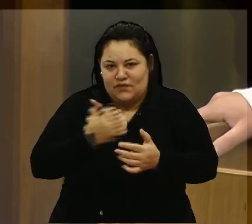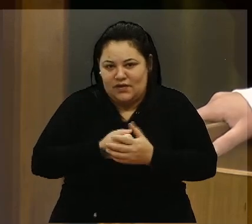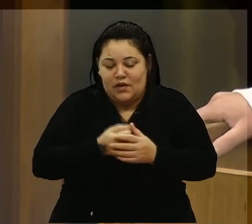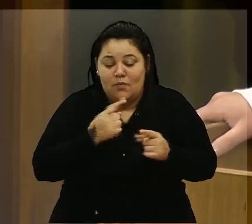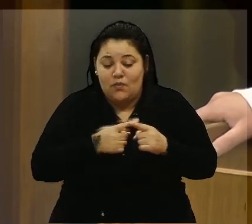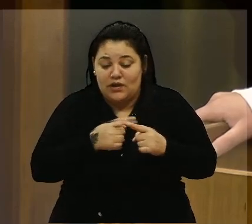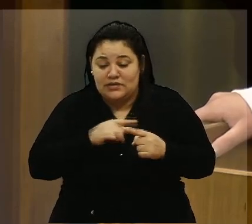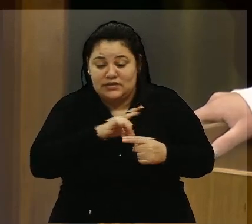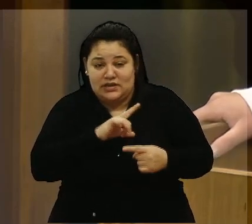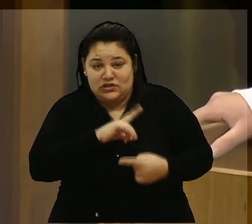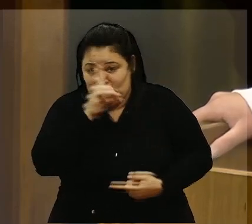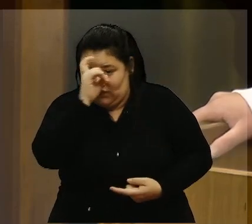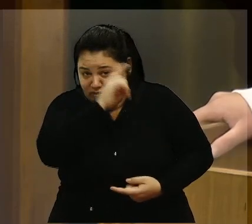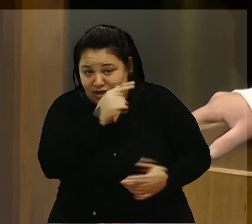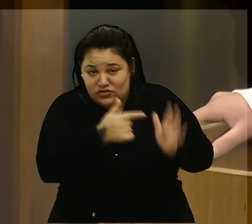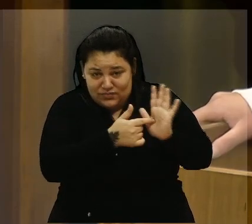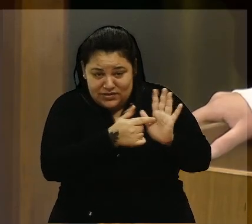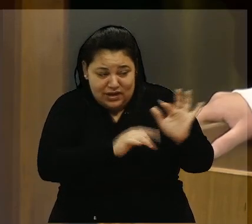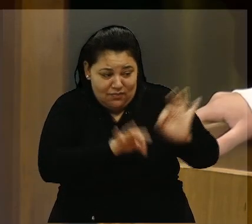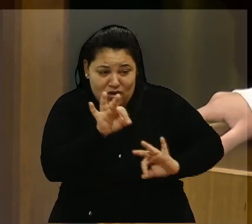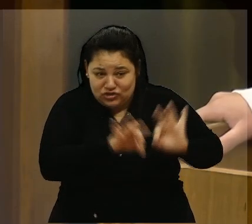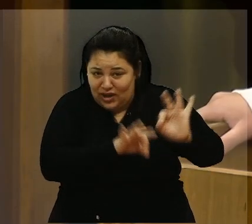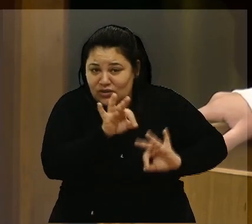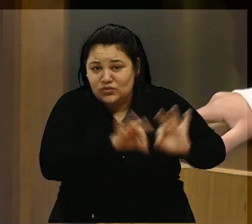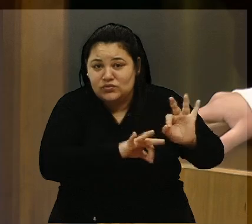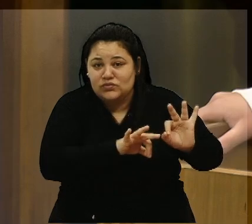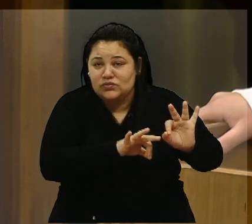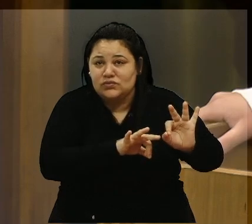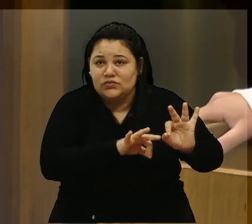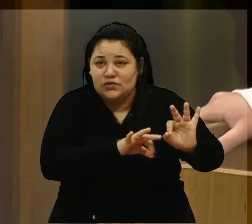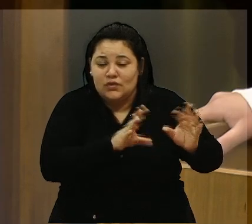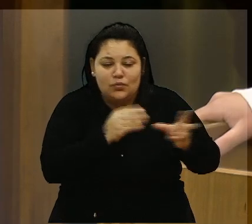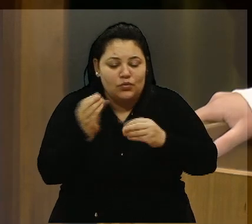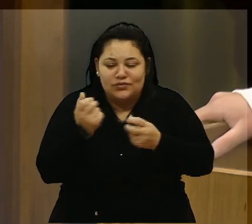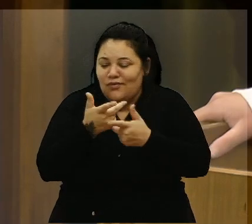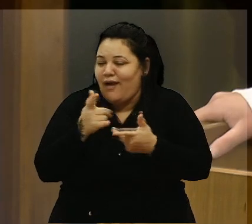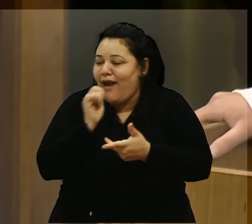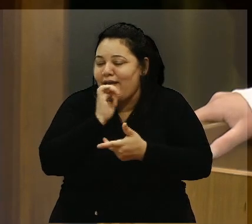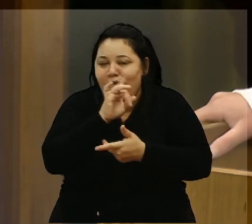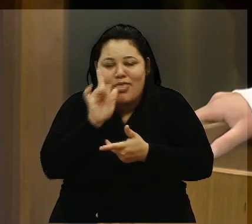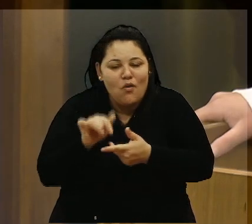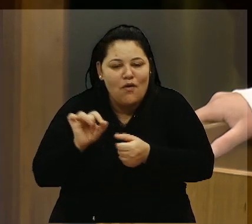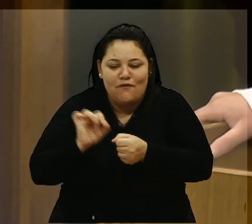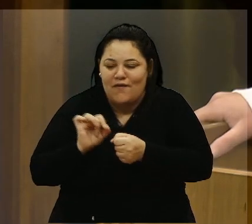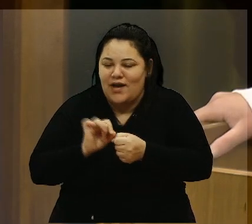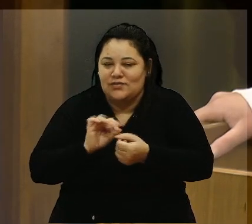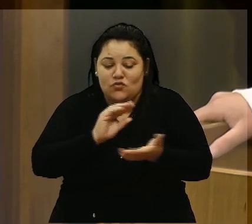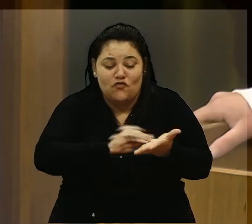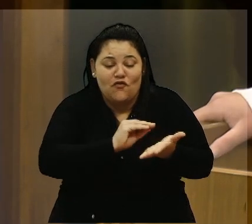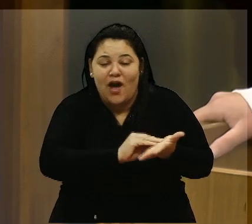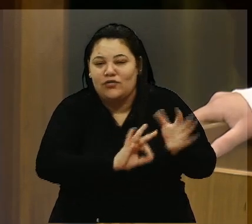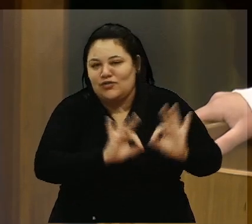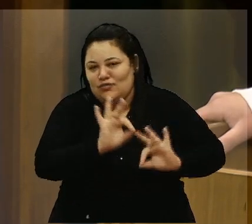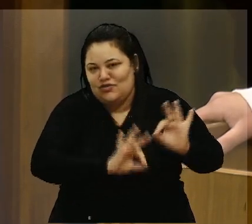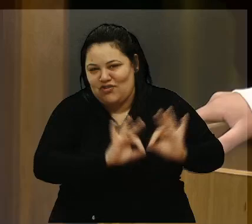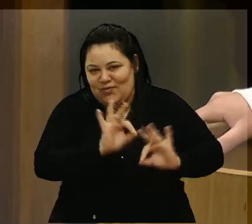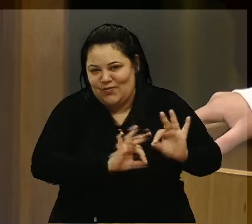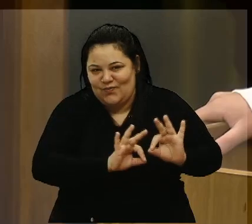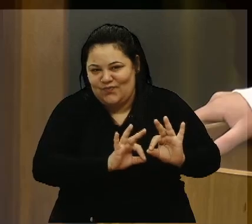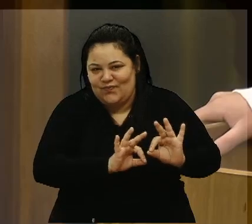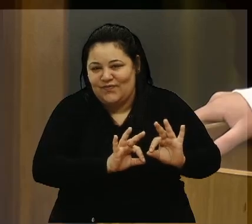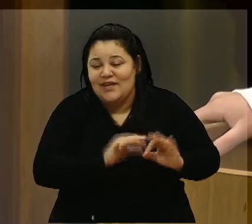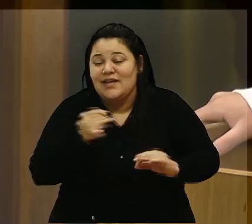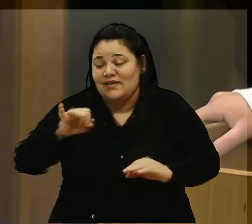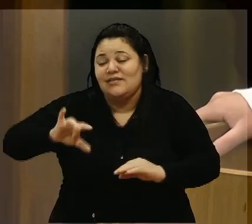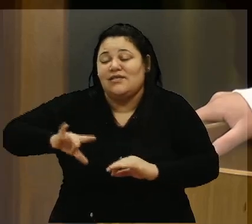tem dificuldade de apresentar projetos, muitas coisas não são feitas por falta de projetos. E quando tem